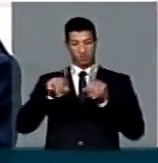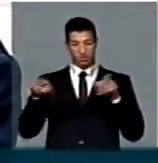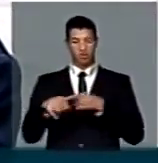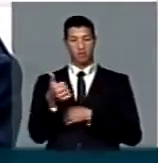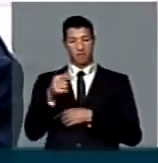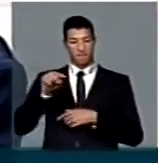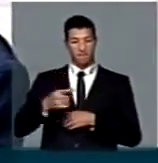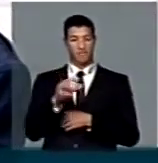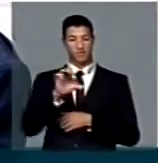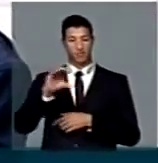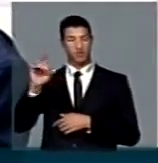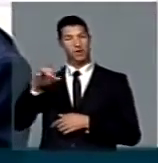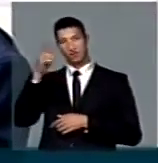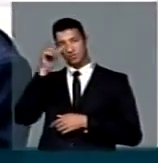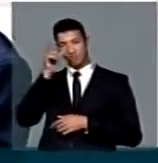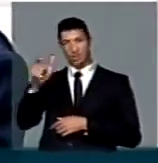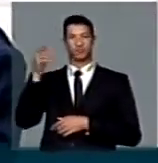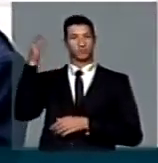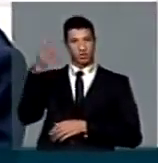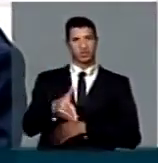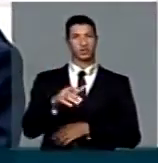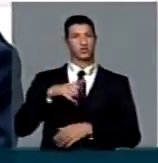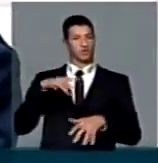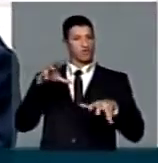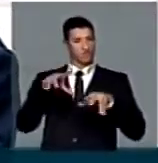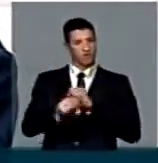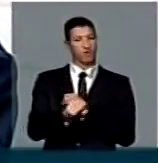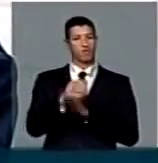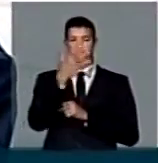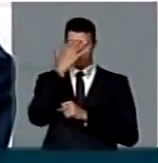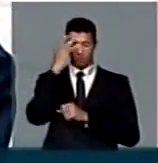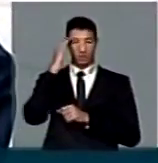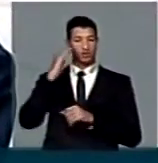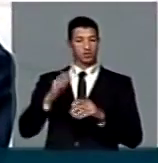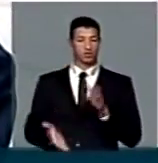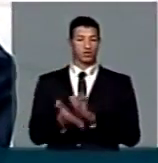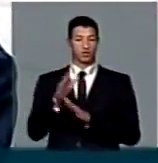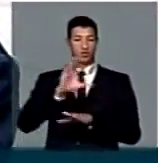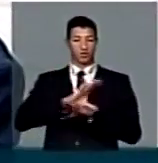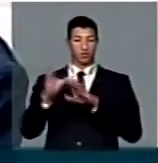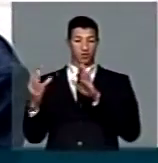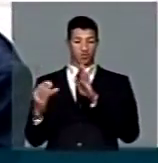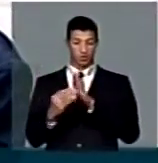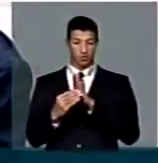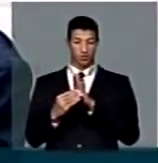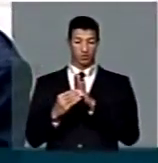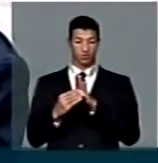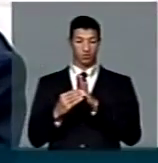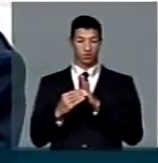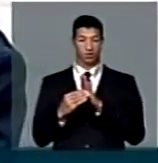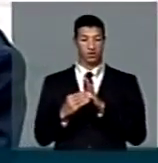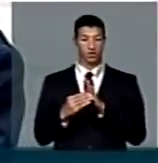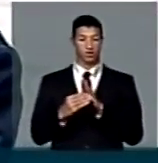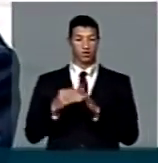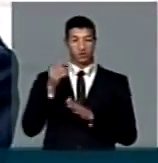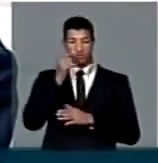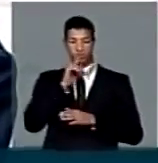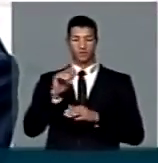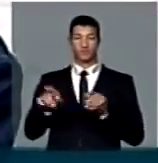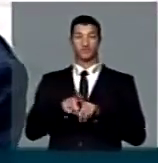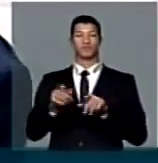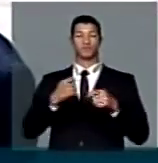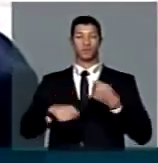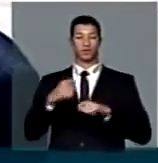É interesse direto da Polícia Rodoviária Federal formar esses 900 do cadastro de reserva, ganhe escala na